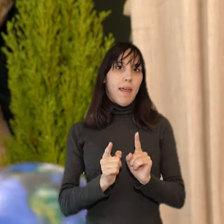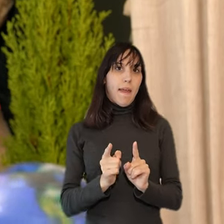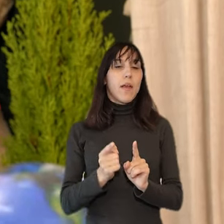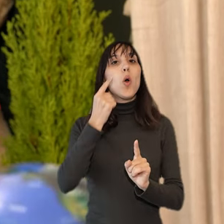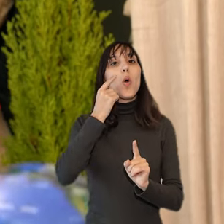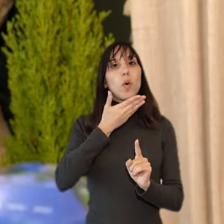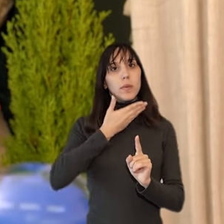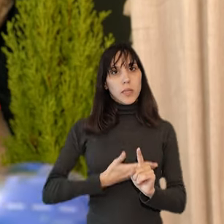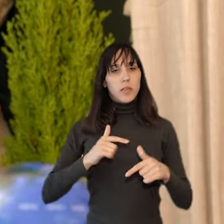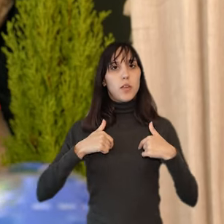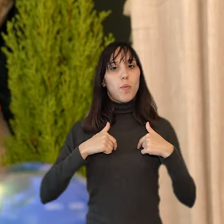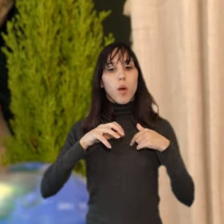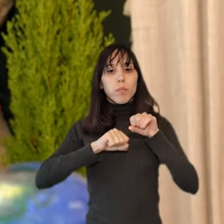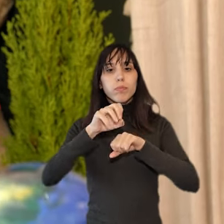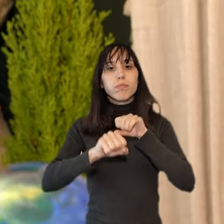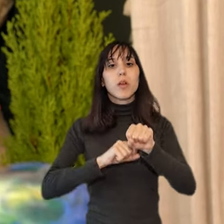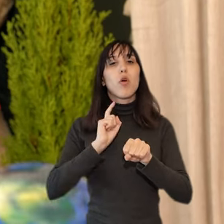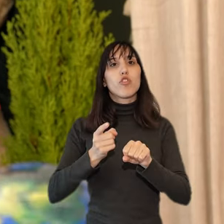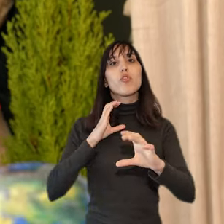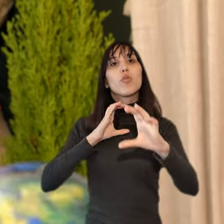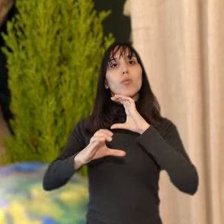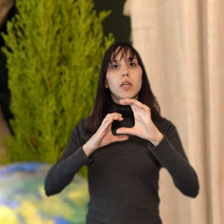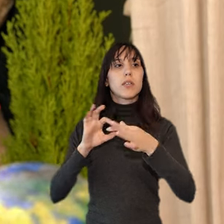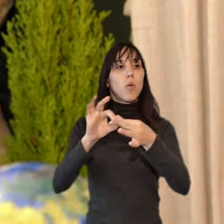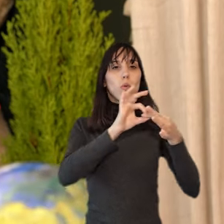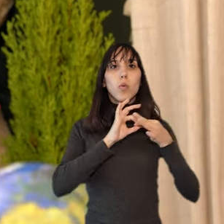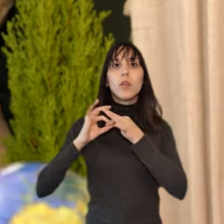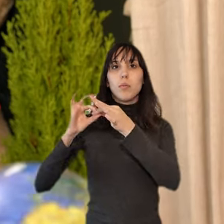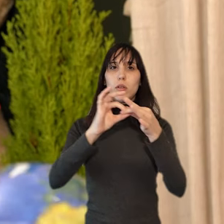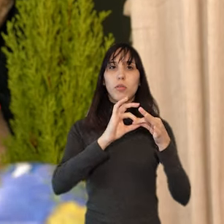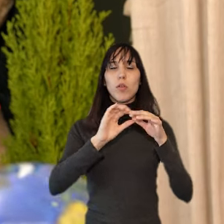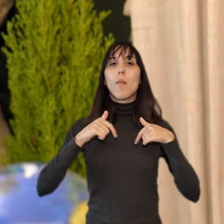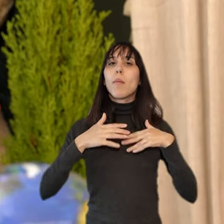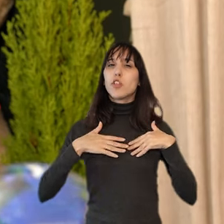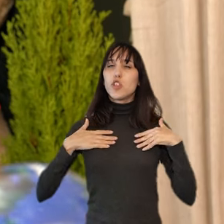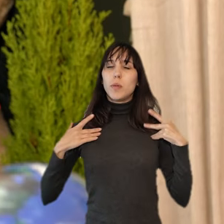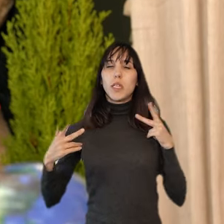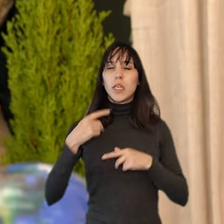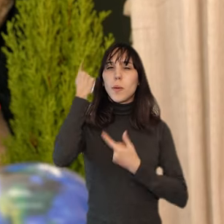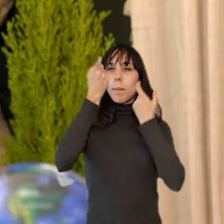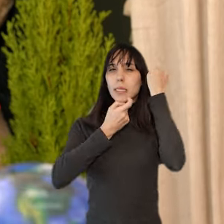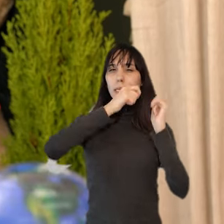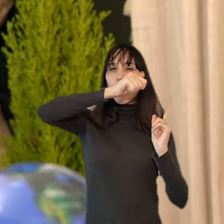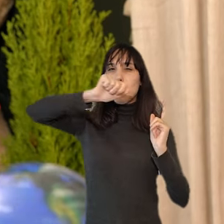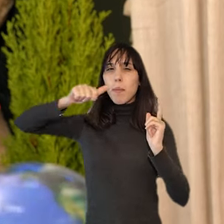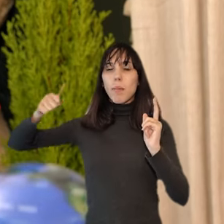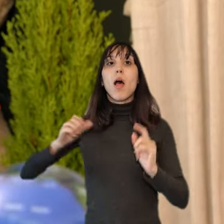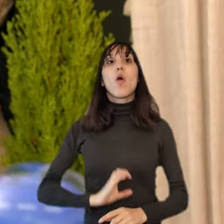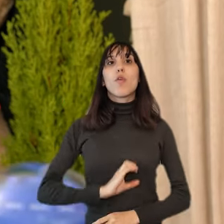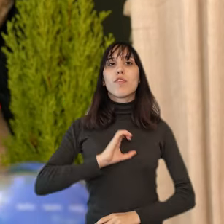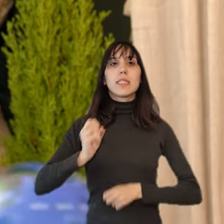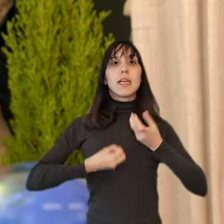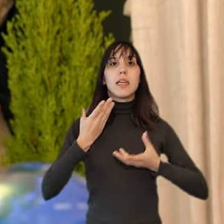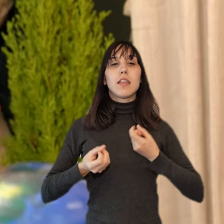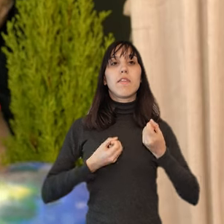de competências que são a colaboração a comunicação o espírito crítico a confiança a criatividade e o conteúdo